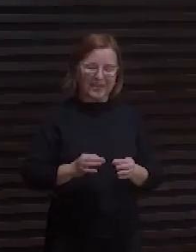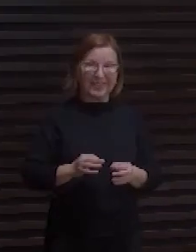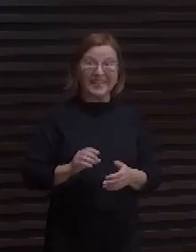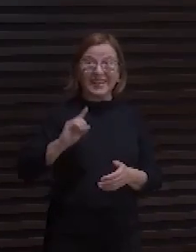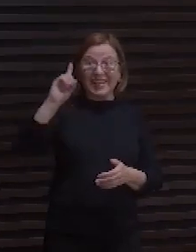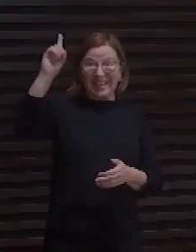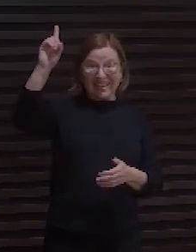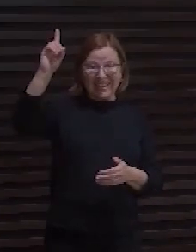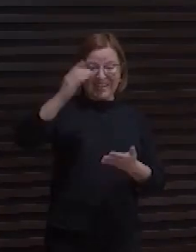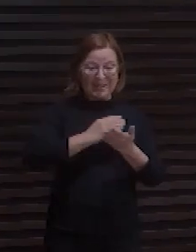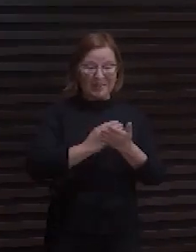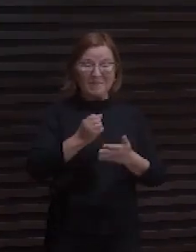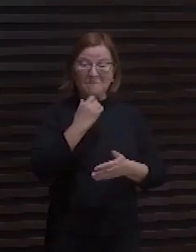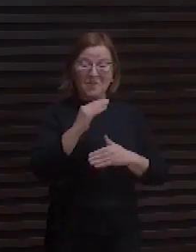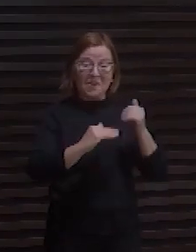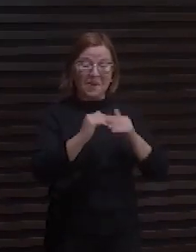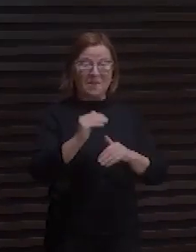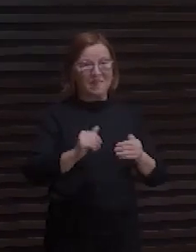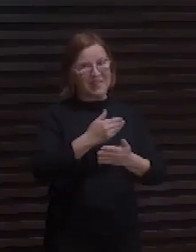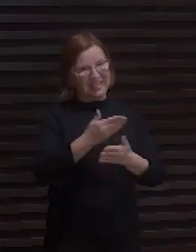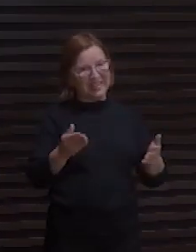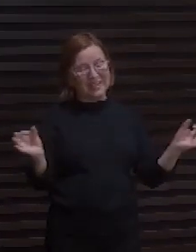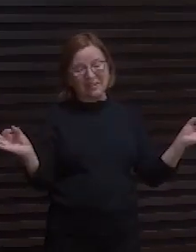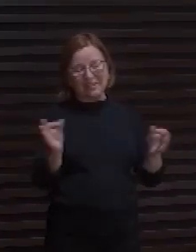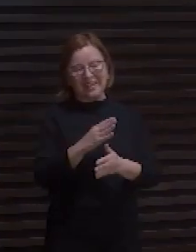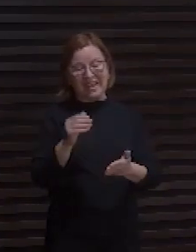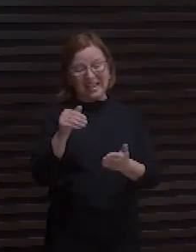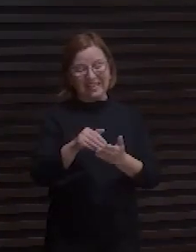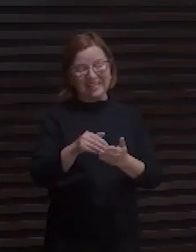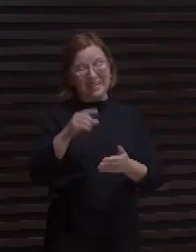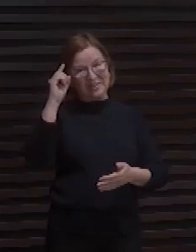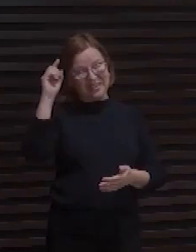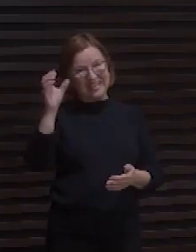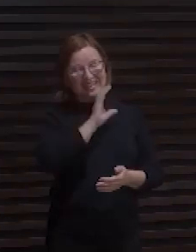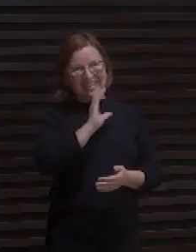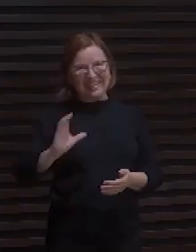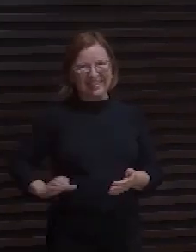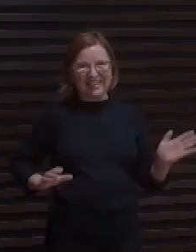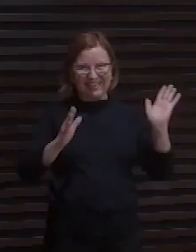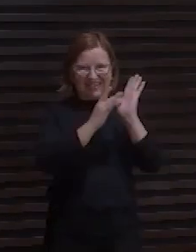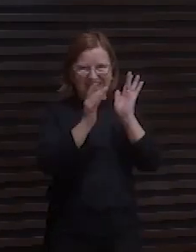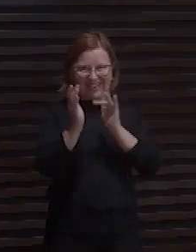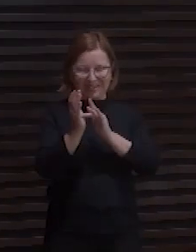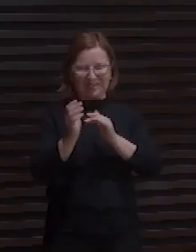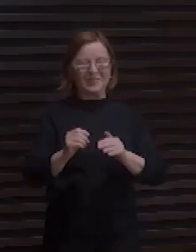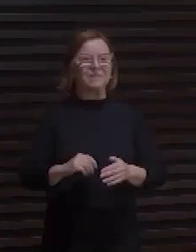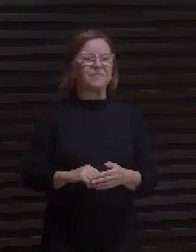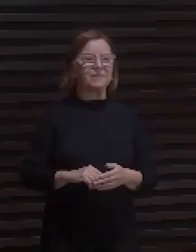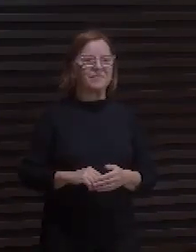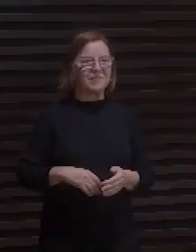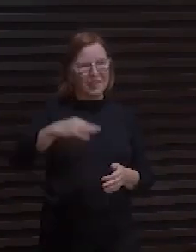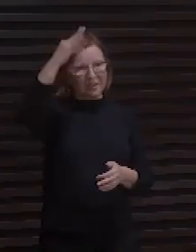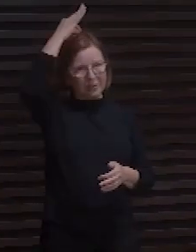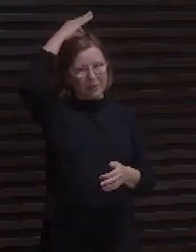começou boa obra em vocês há de completá-la até o dia de Cristo Jesus. Que o Espírito Santo gere em